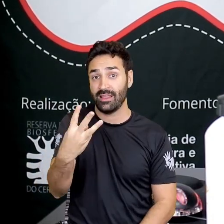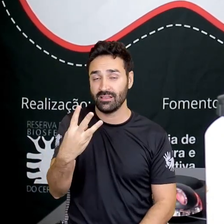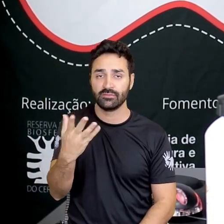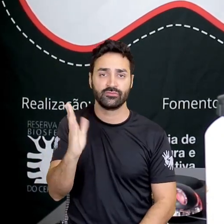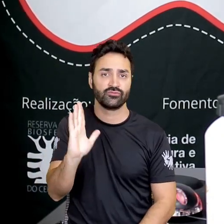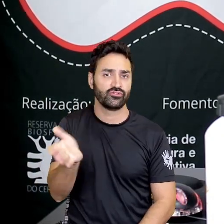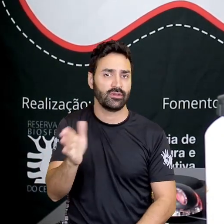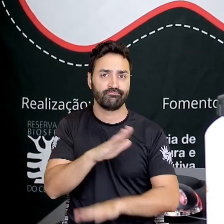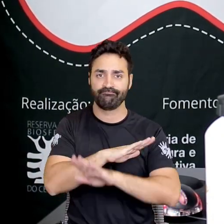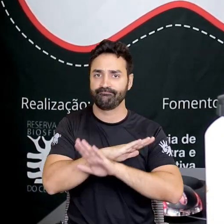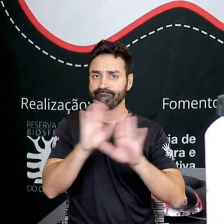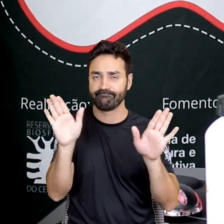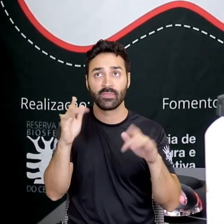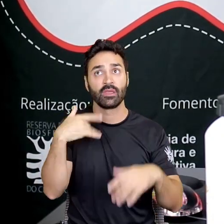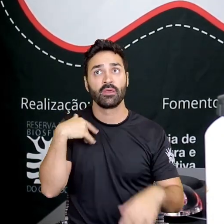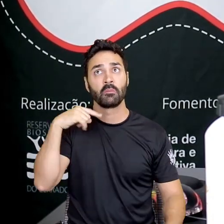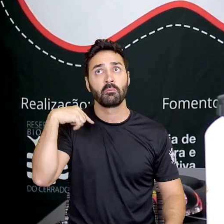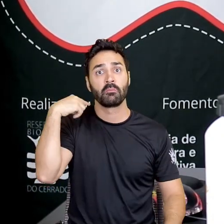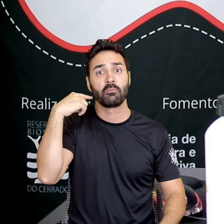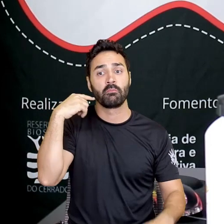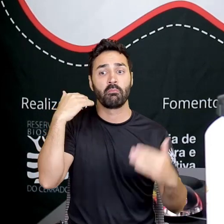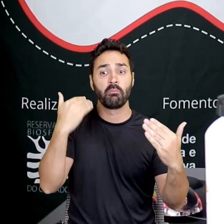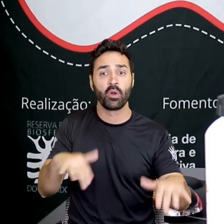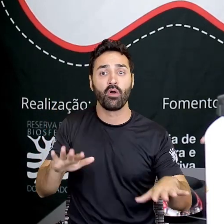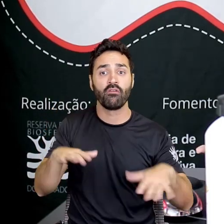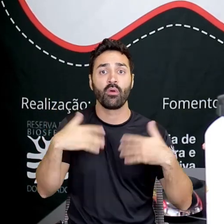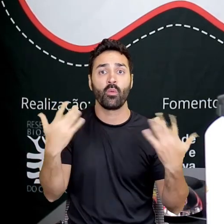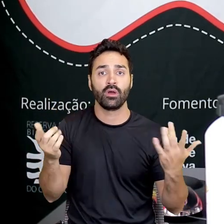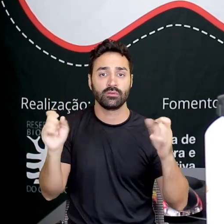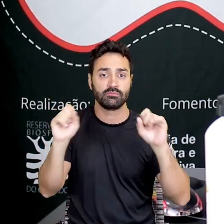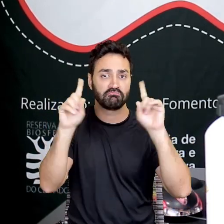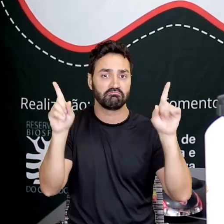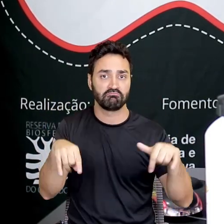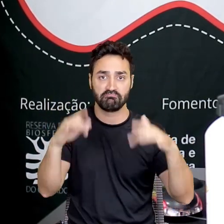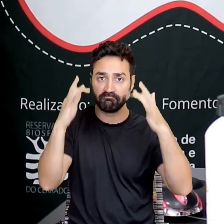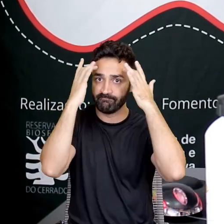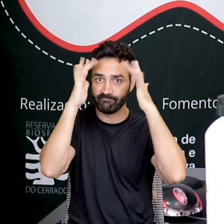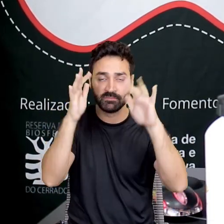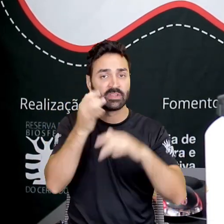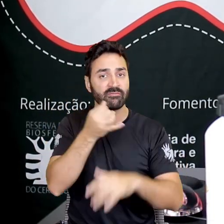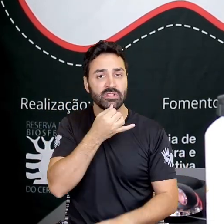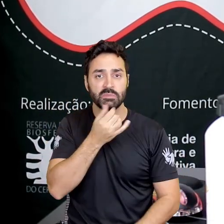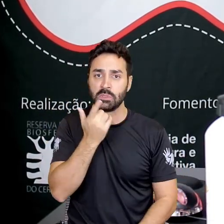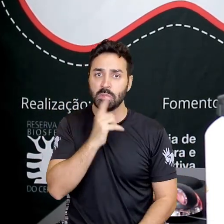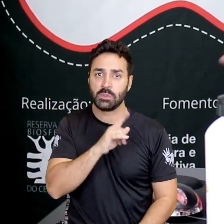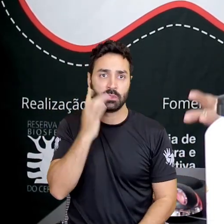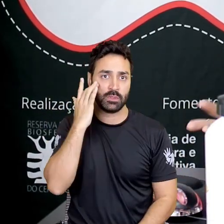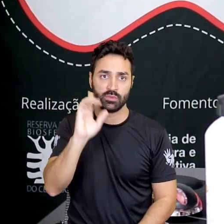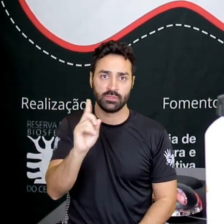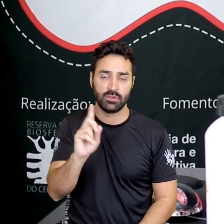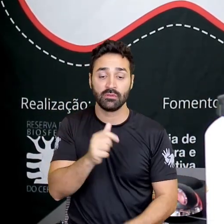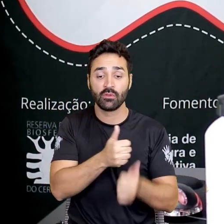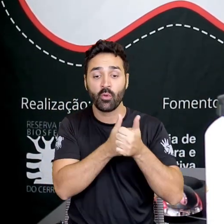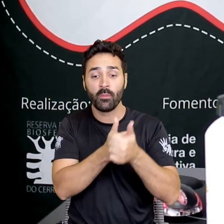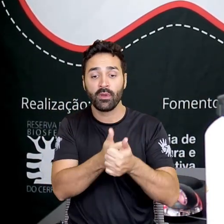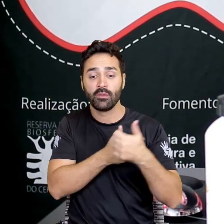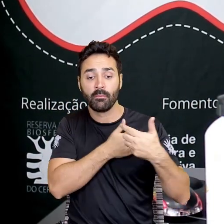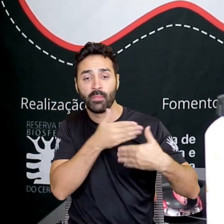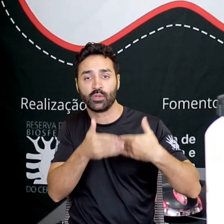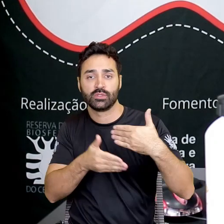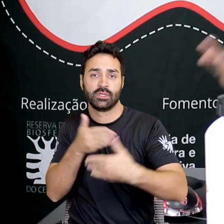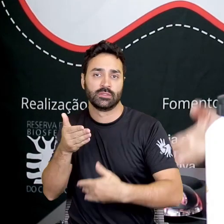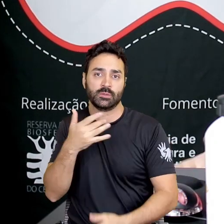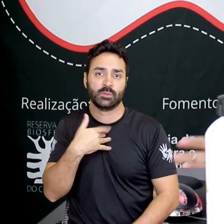Eu não vou saber dizer quando vai ser a prova. Infelizmente, eu não sei dizer quando vai ser a prova, porque eu não estou acompanhando o processo todo de